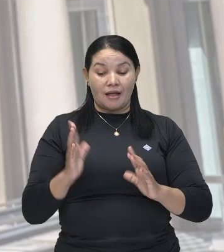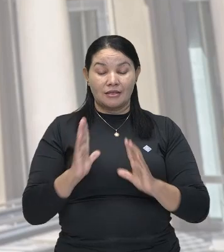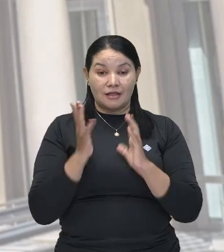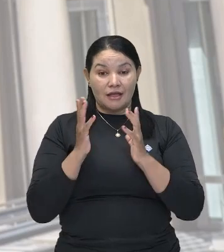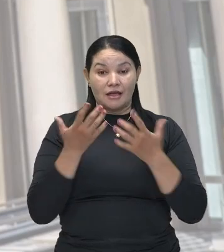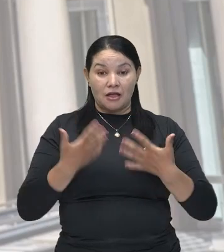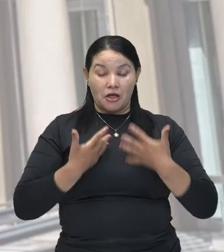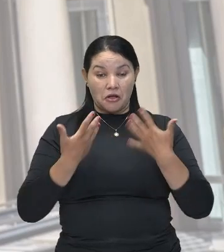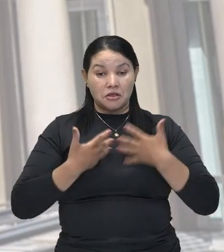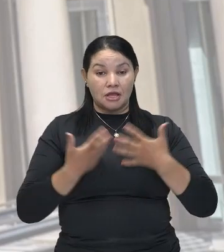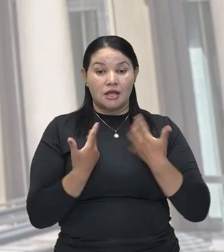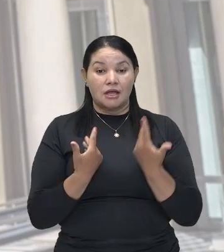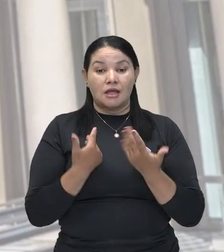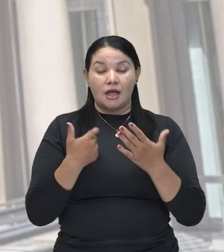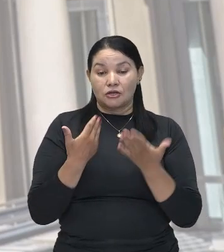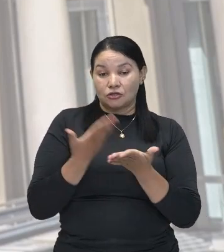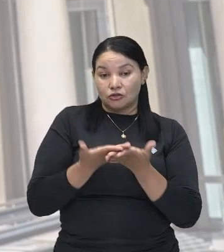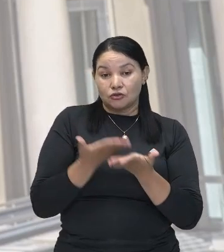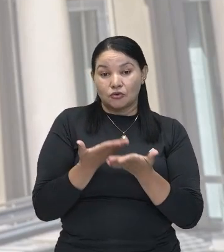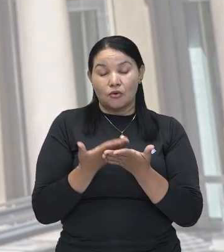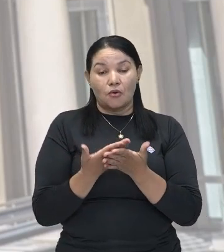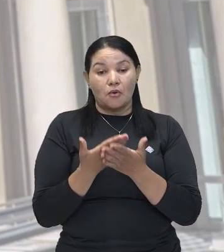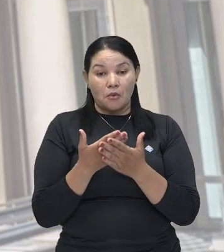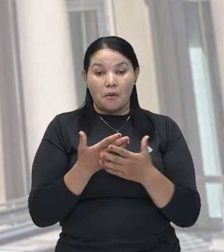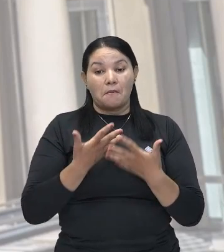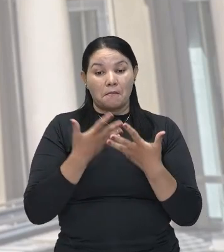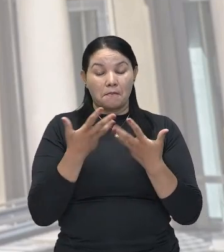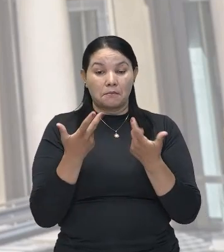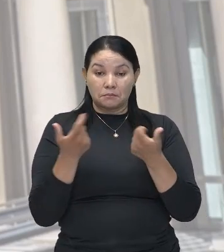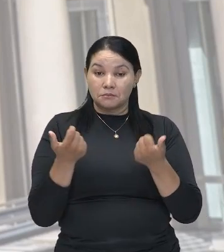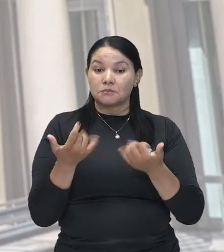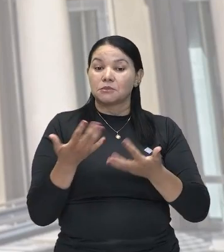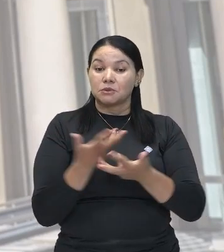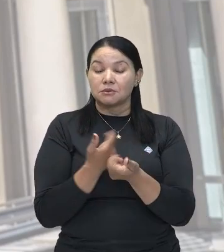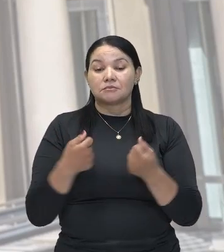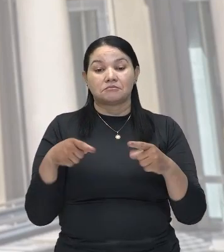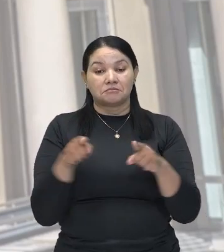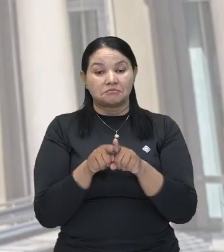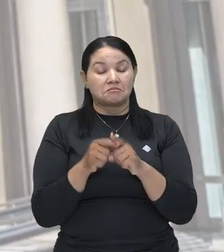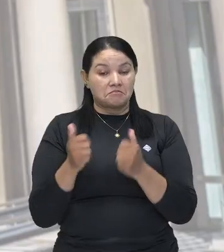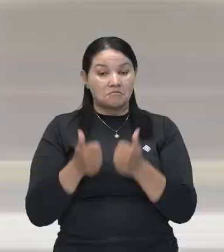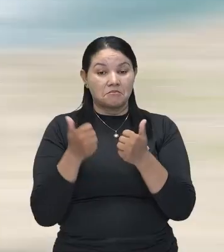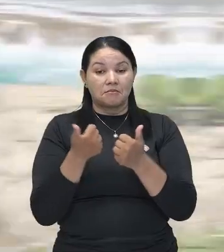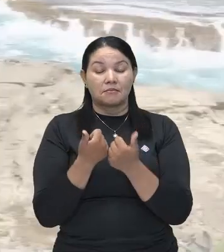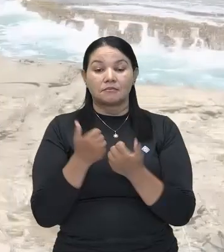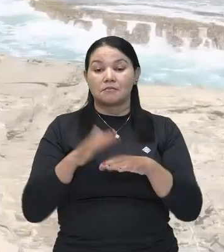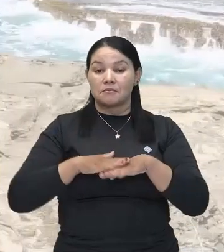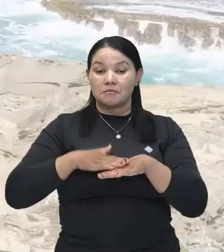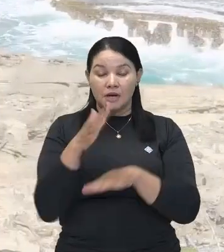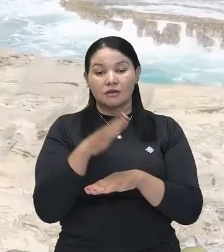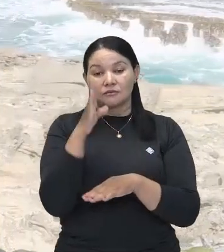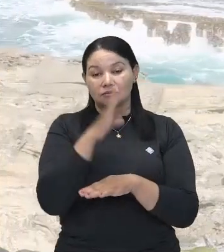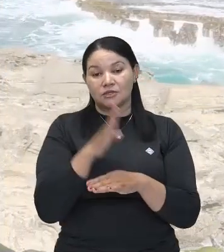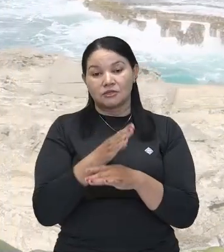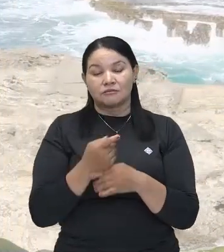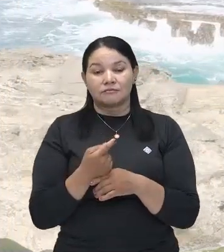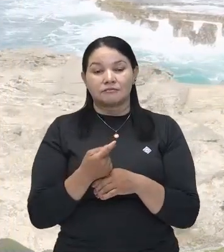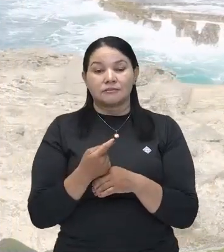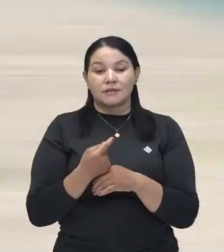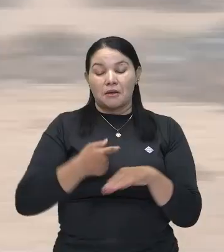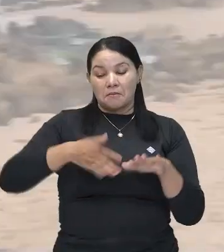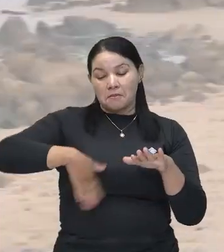cuja educação ela ganha em muito, está muito à frente à educação brasileira, por exemplo. De praias lindas como